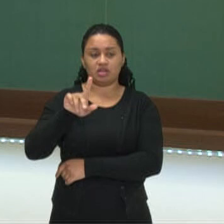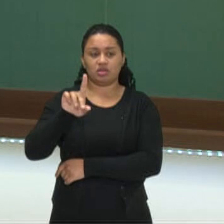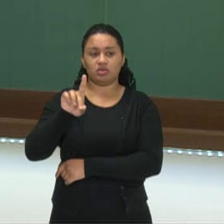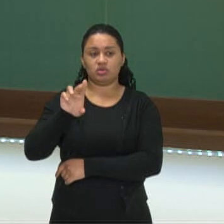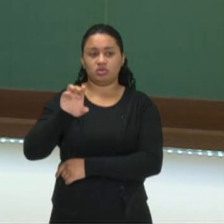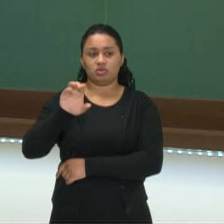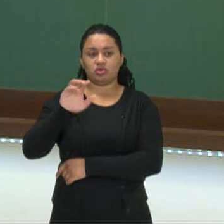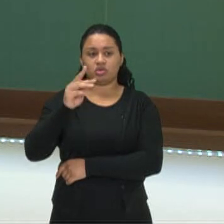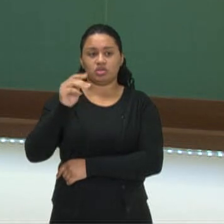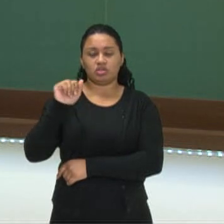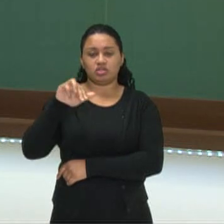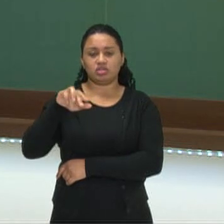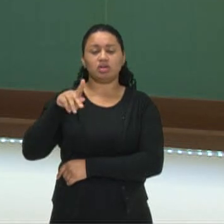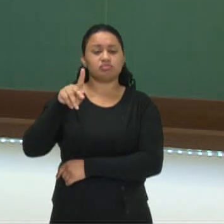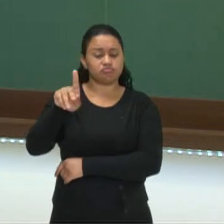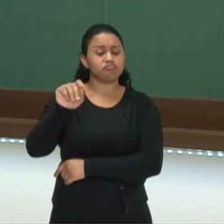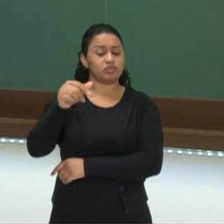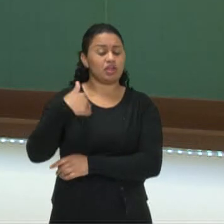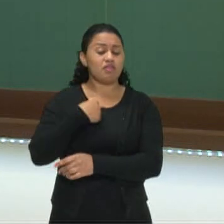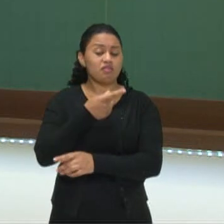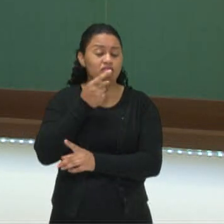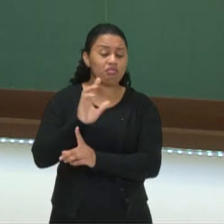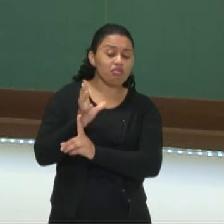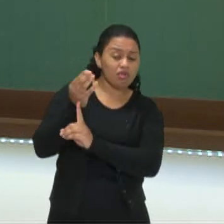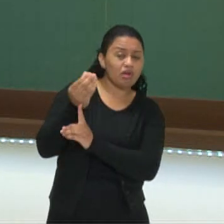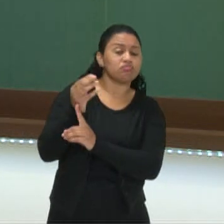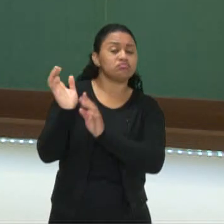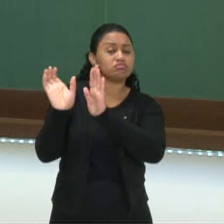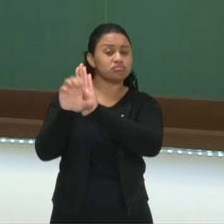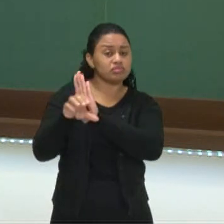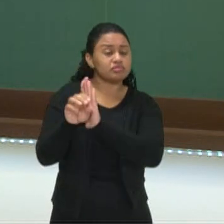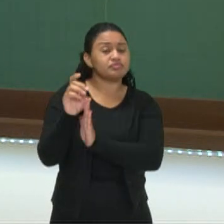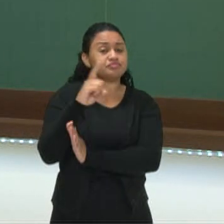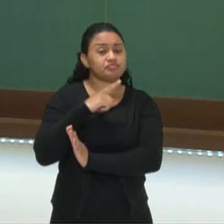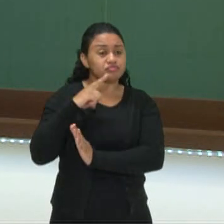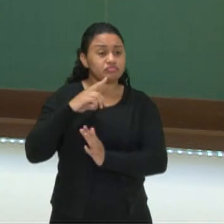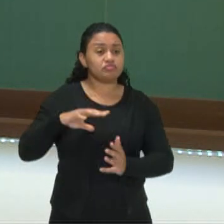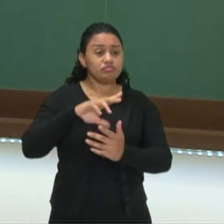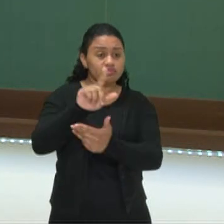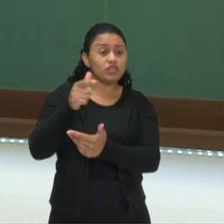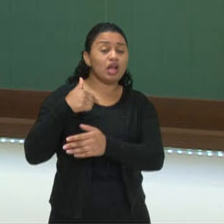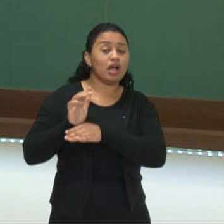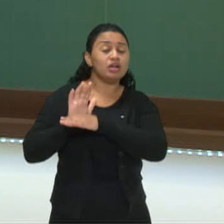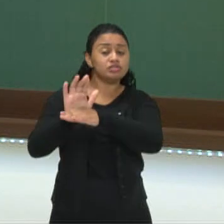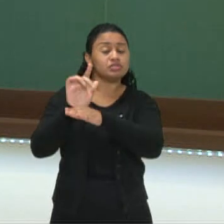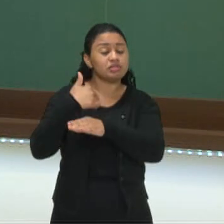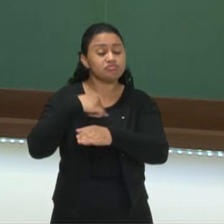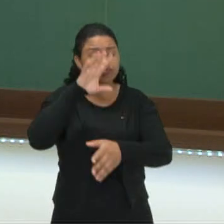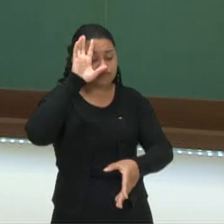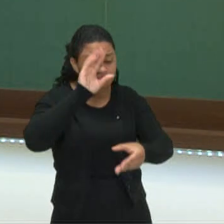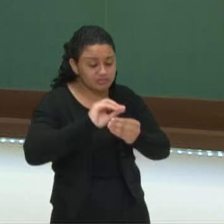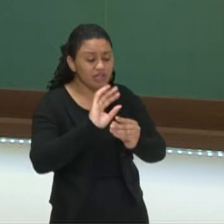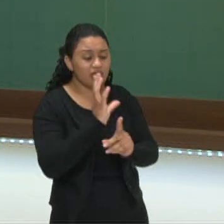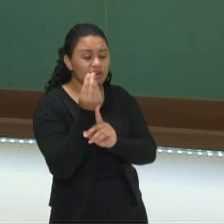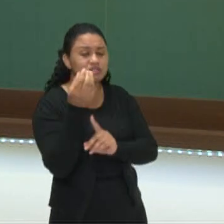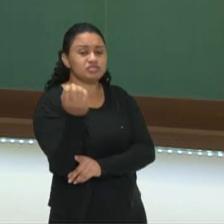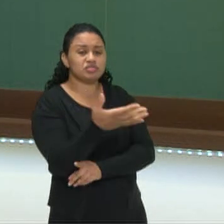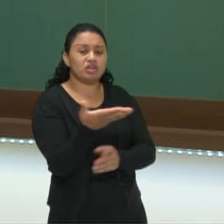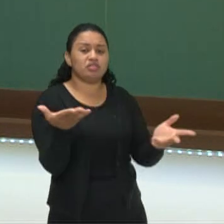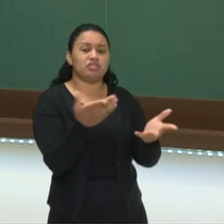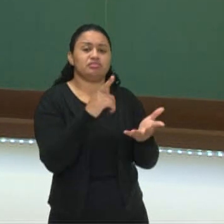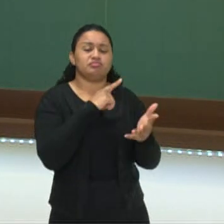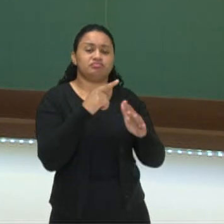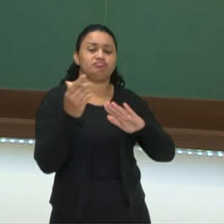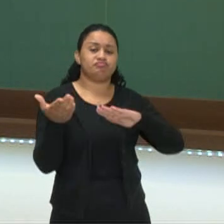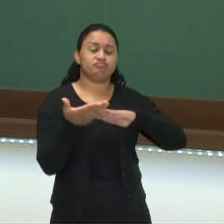vem a trazer a questão da arte conceitual para o mundo. Marcel Duchamp a ajuda a interpretar essa arte nova que está surgindo, essa arte moderna.